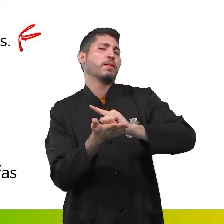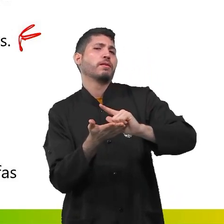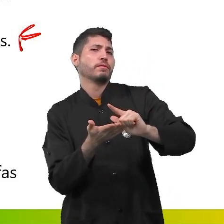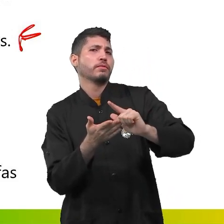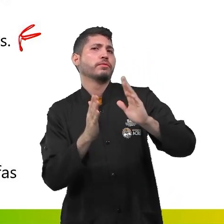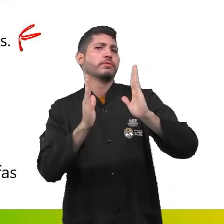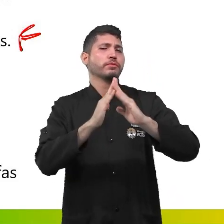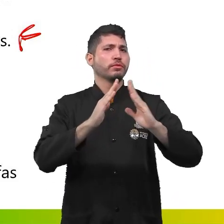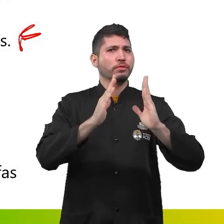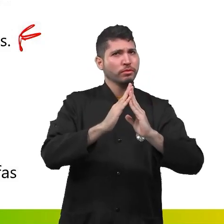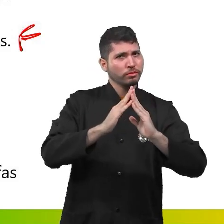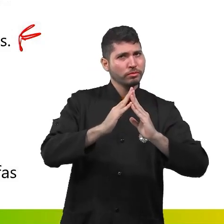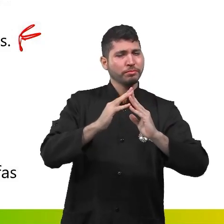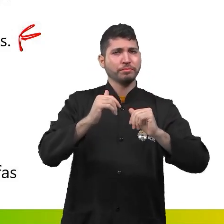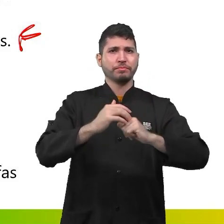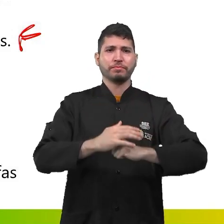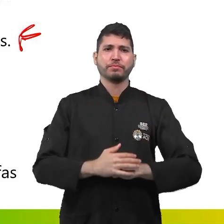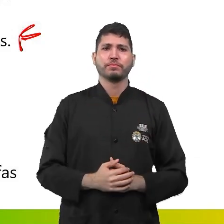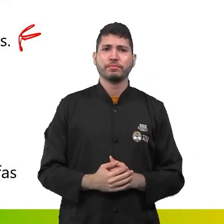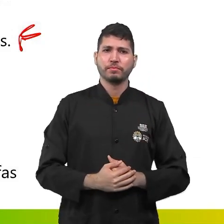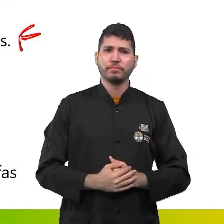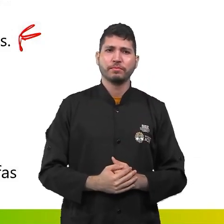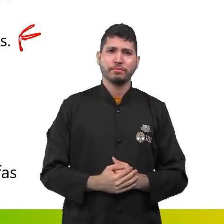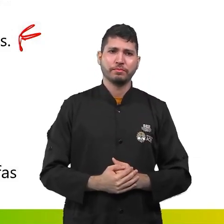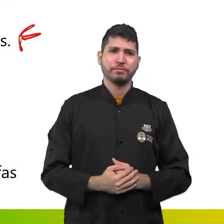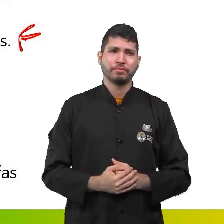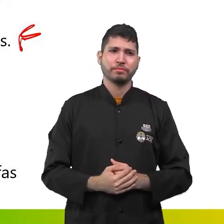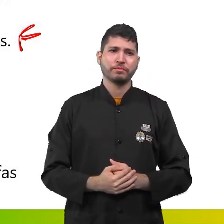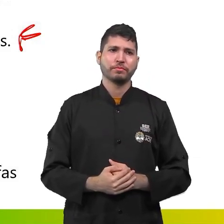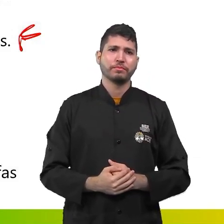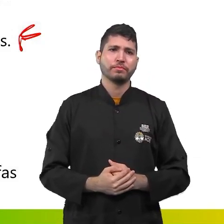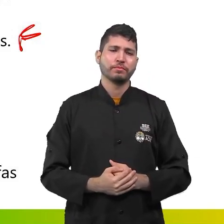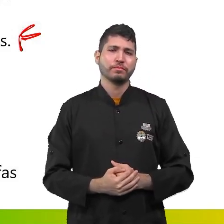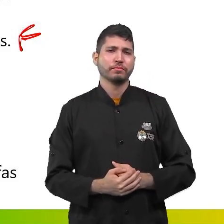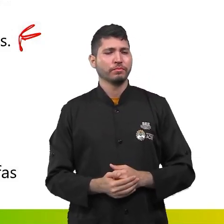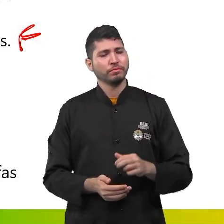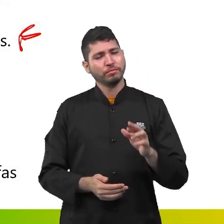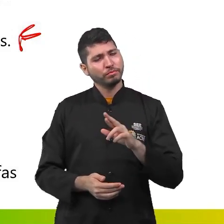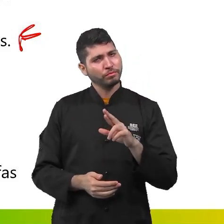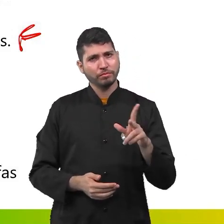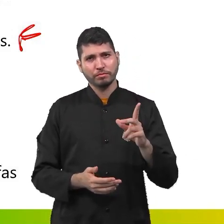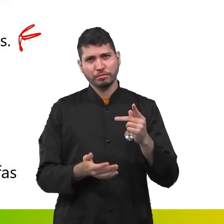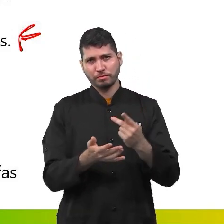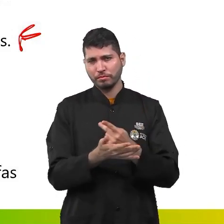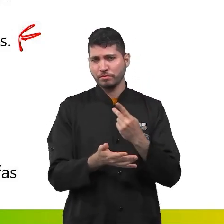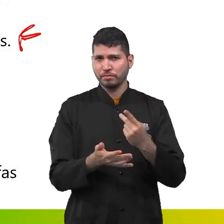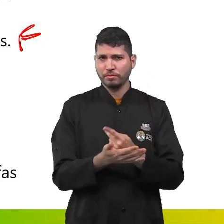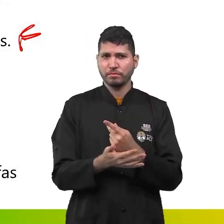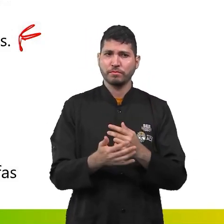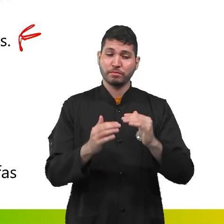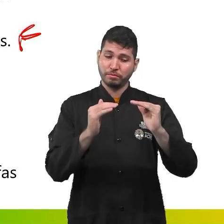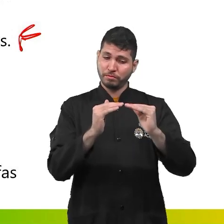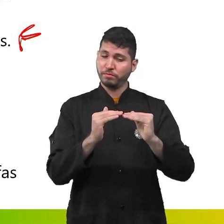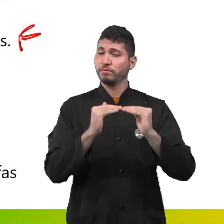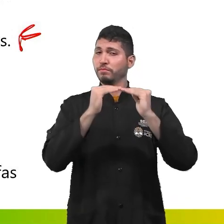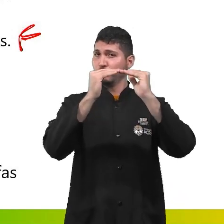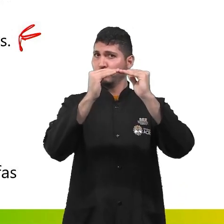não considera uma mulher que pratica atividade, as tarefas domésticas inferior, ao contrário, ela considera até superior,